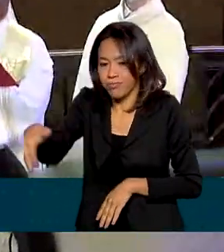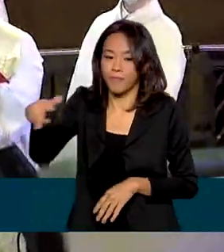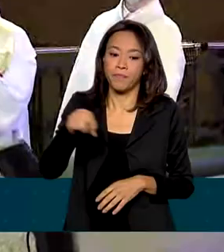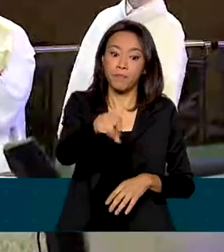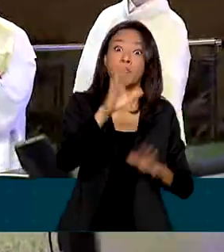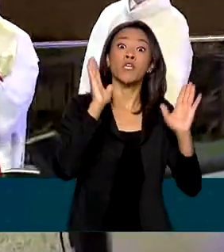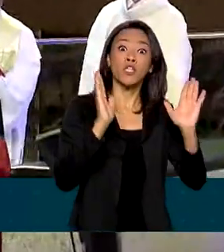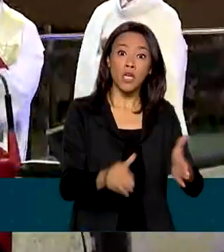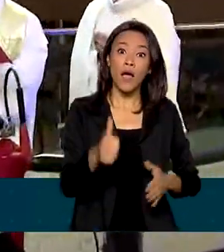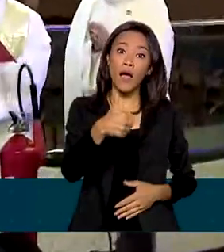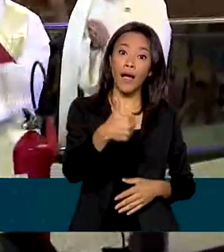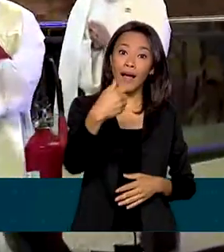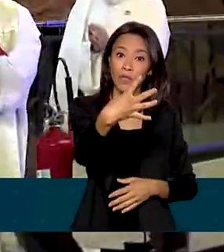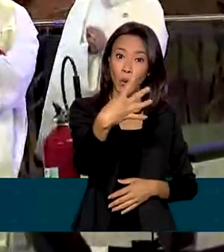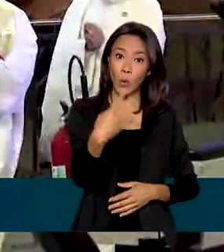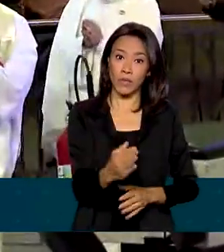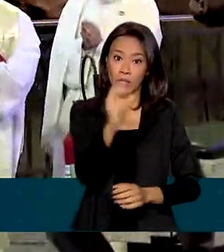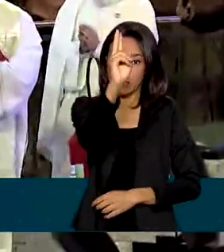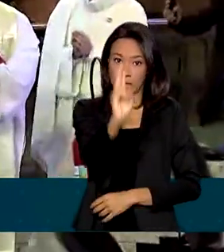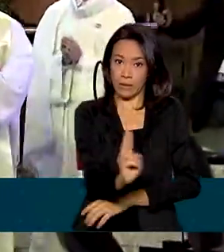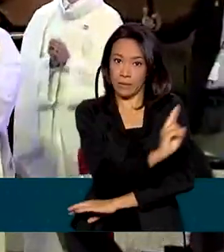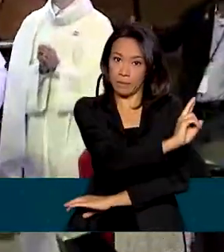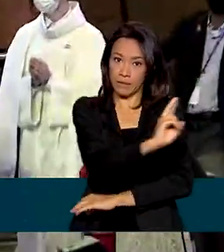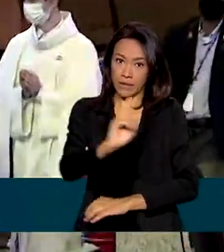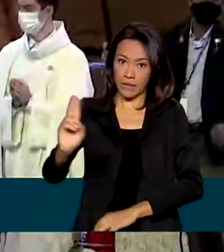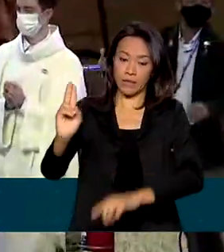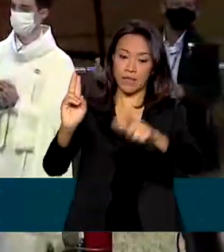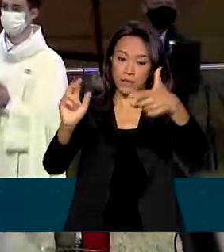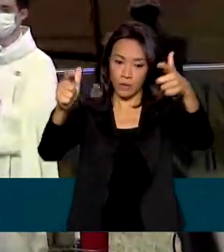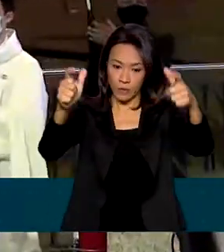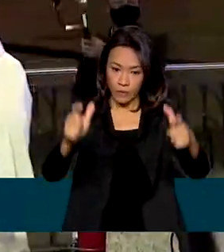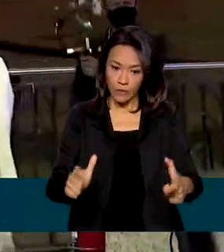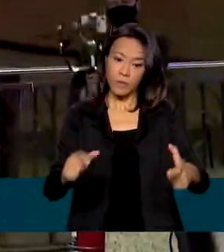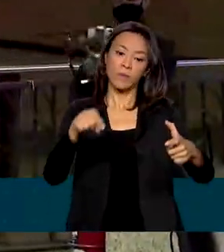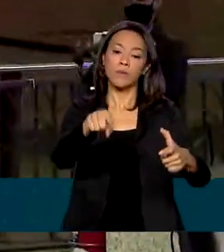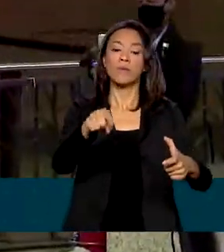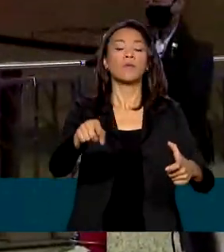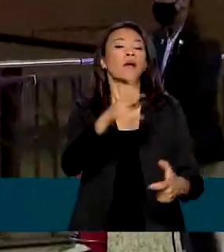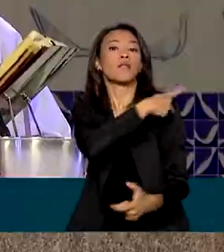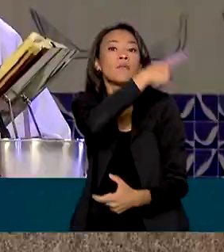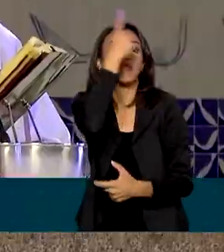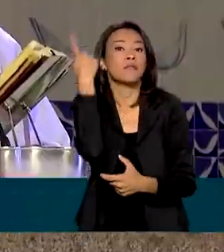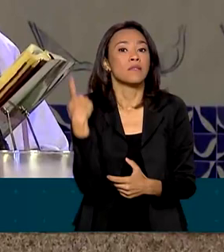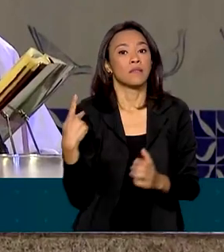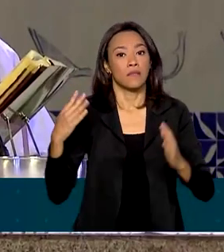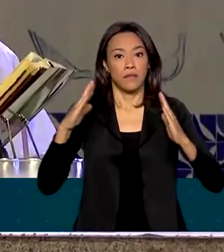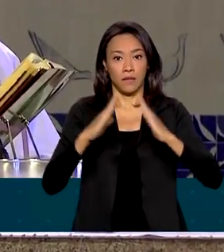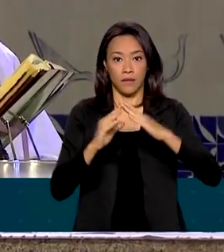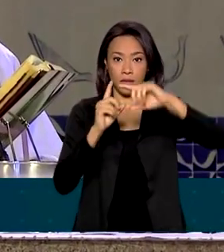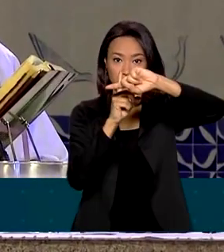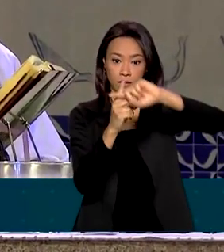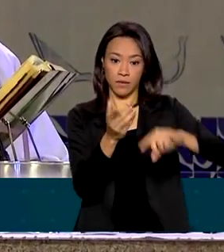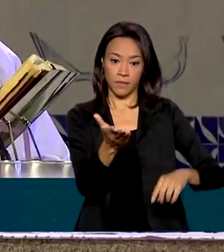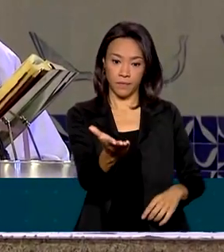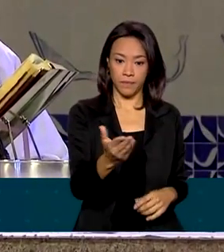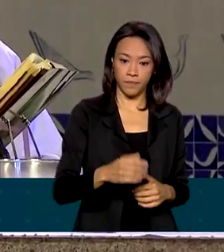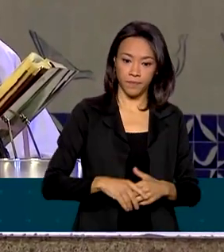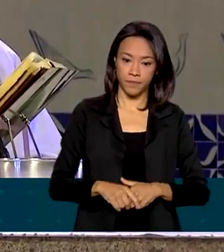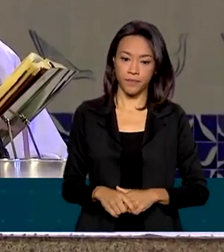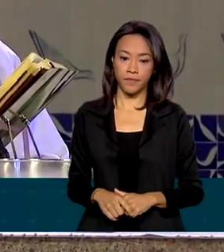na cidade de Aparecida, onde fica o Santuário Nacional de Nossa Senhora Aparecida.